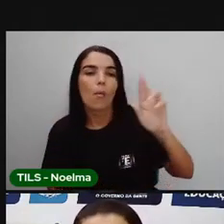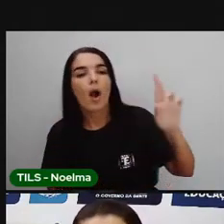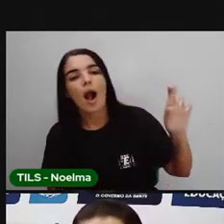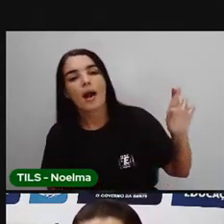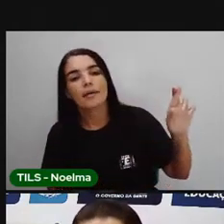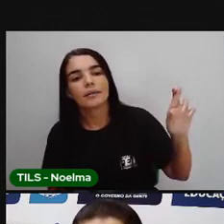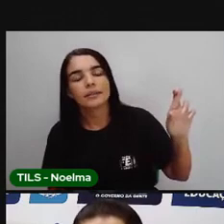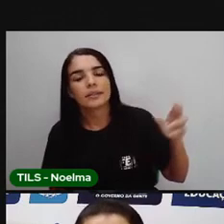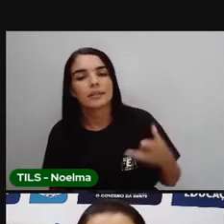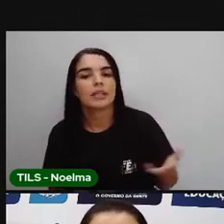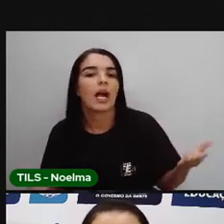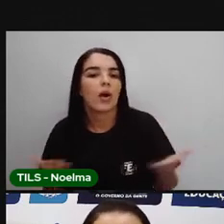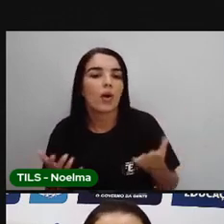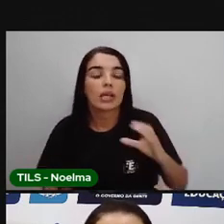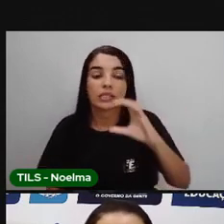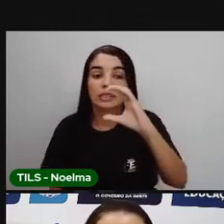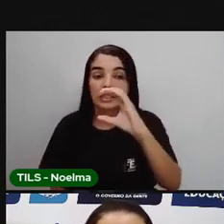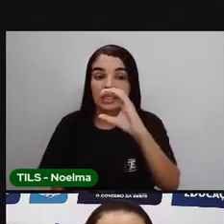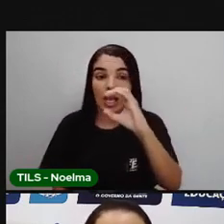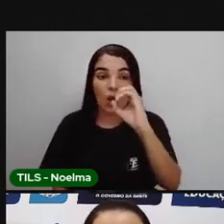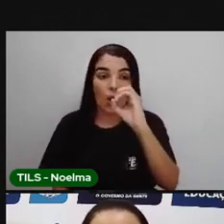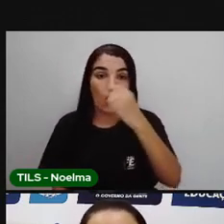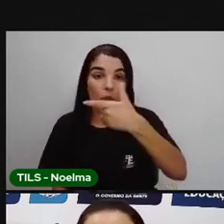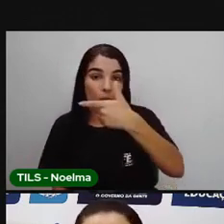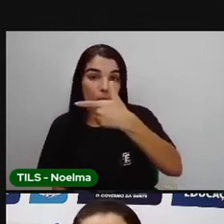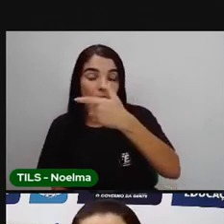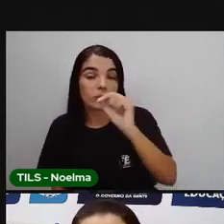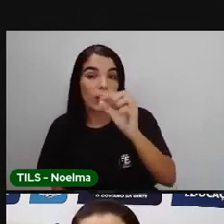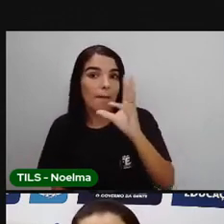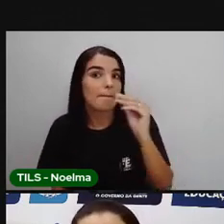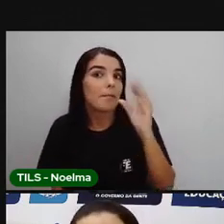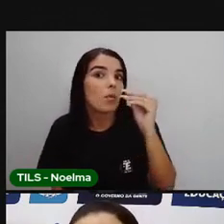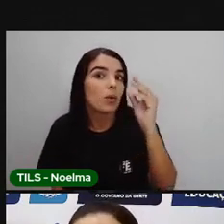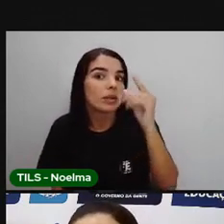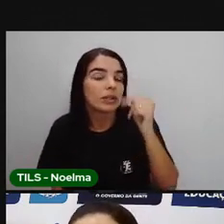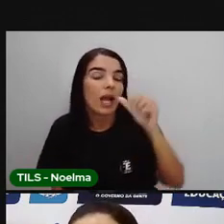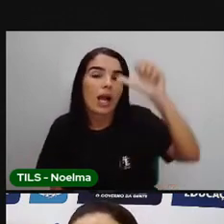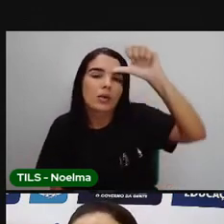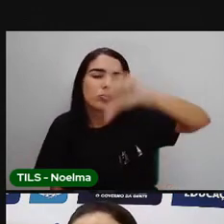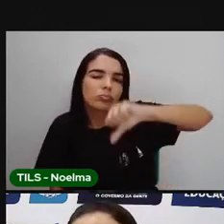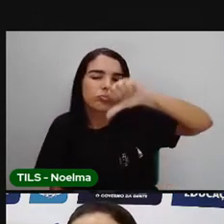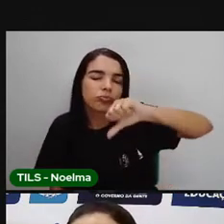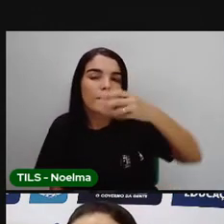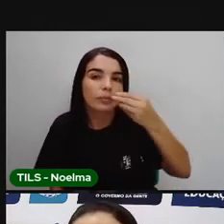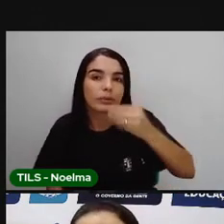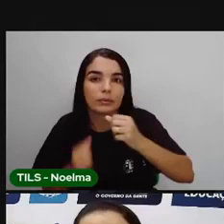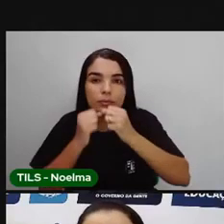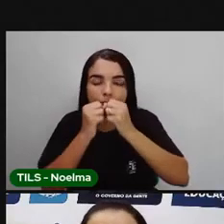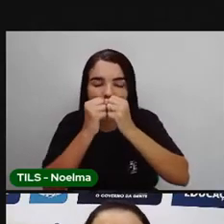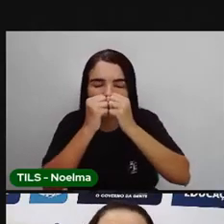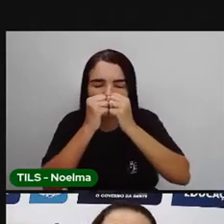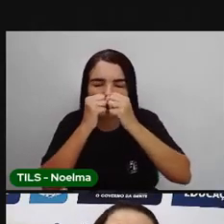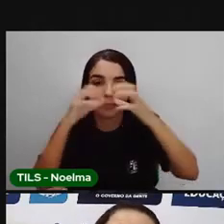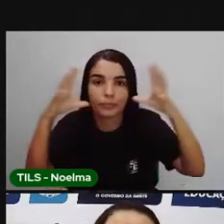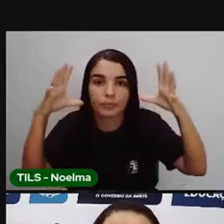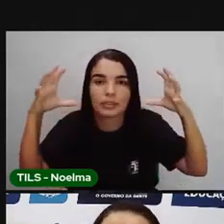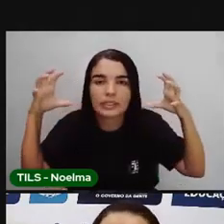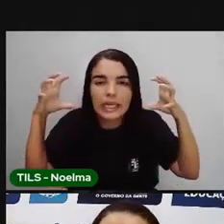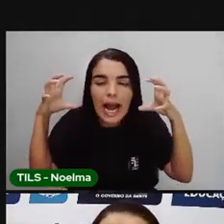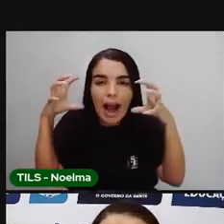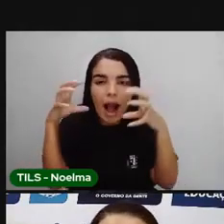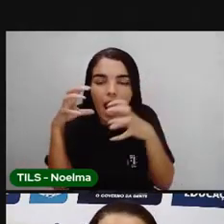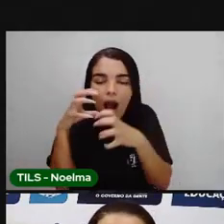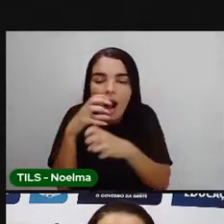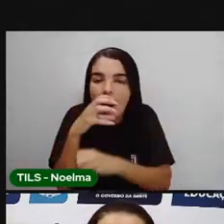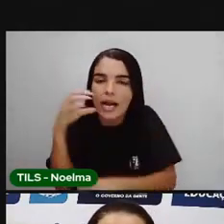o CO2, que é o gás carbônico, ele em excesso é o que faz acontecer o